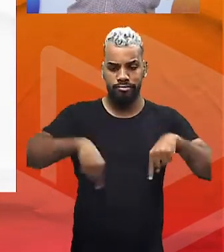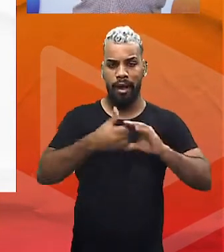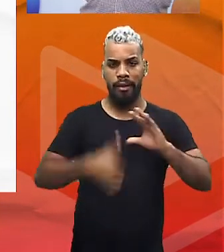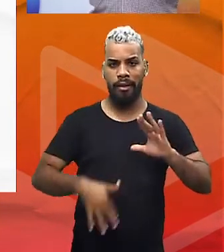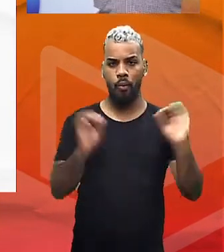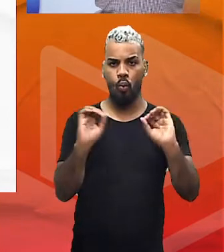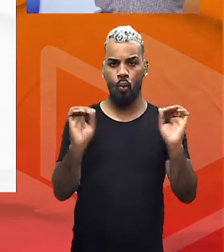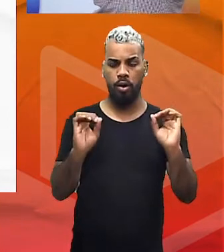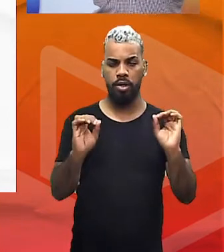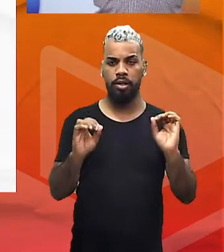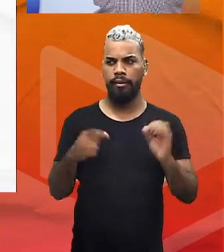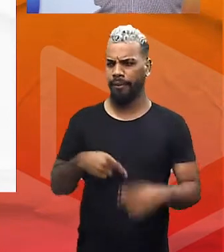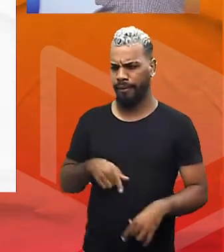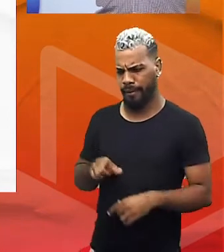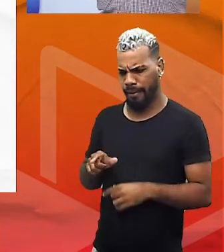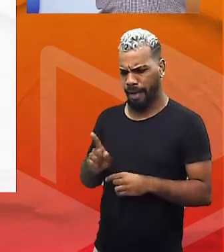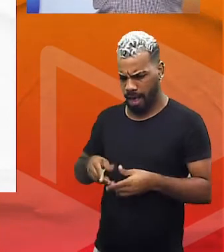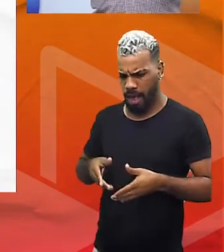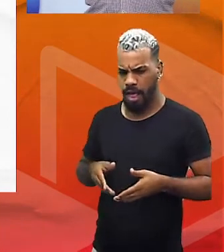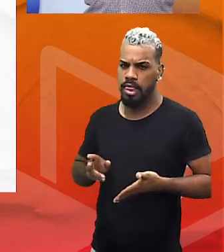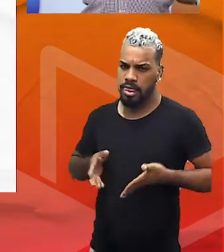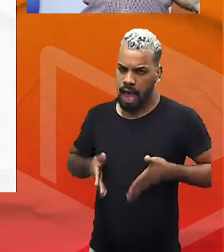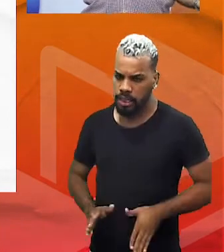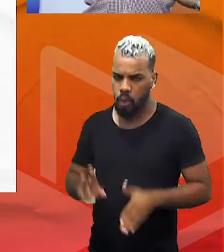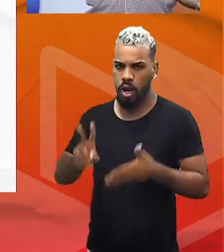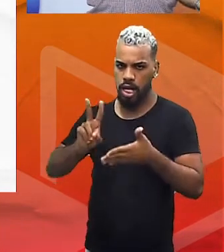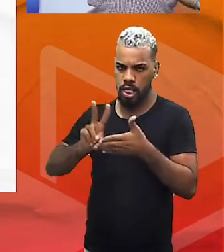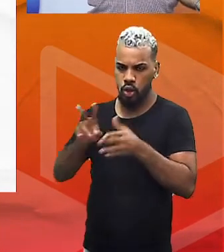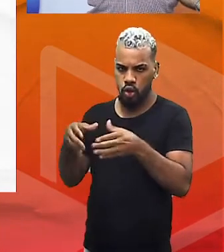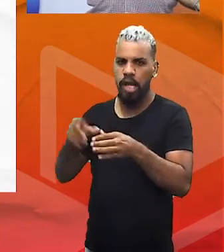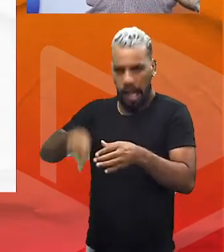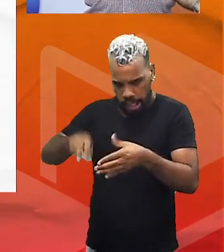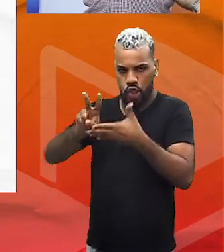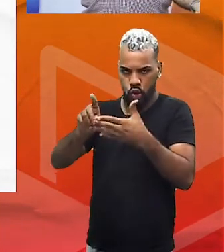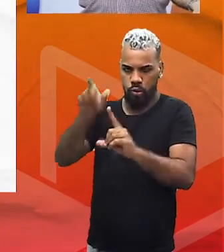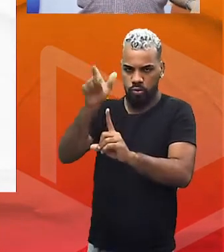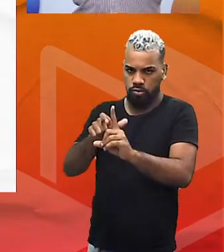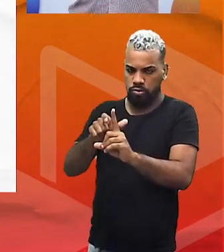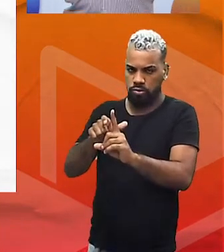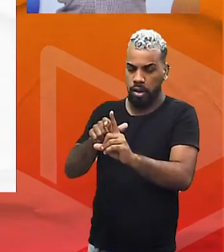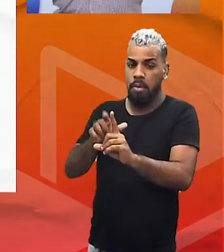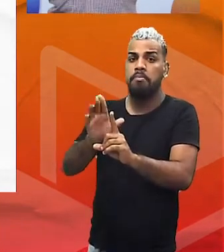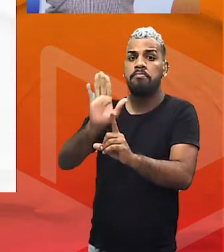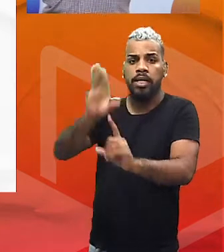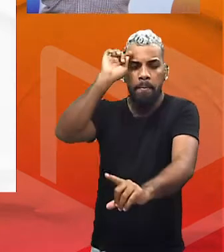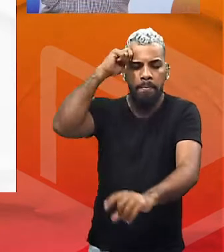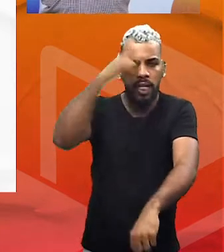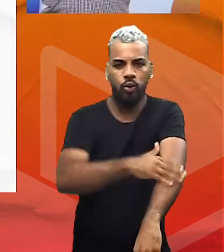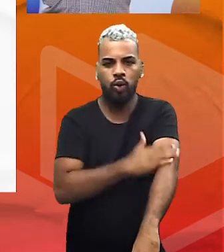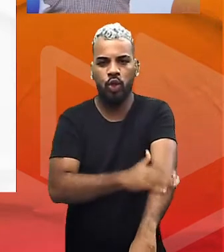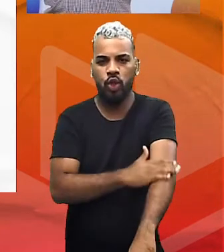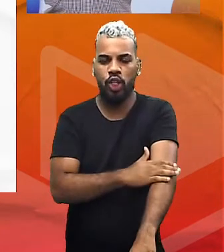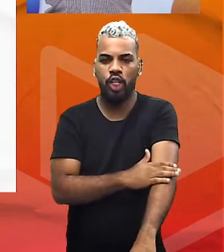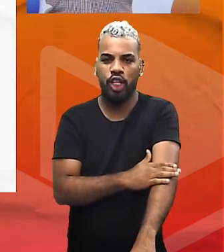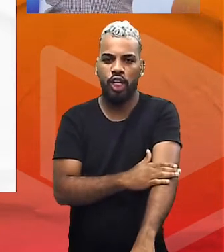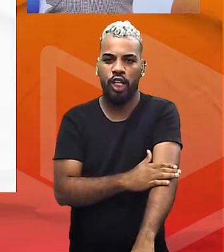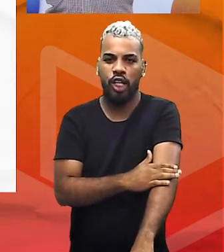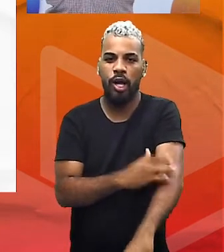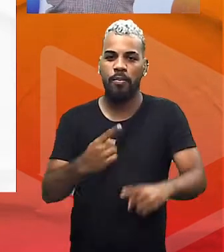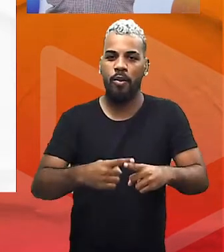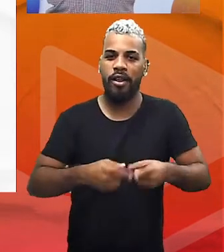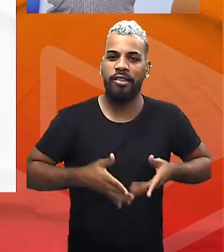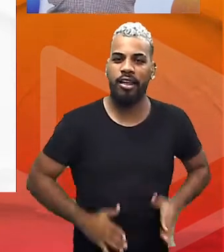Macunaíma é índio, que nasceu numa tribo de índio no Amazonas, mas é preto, porque nasceu da